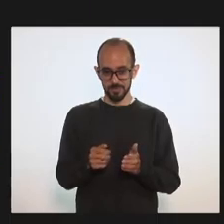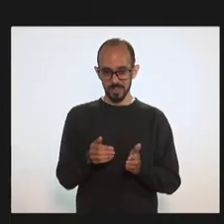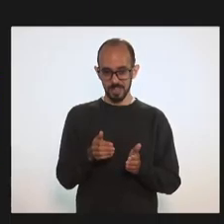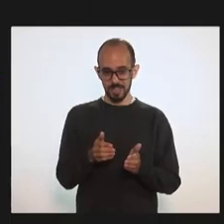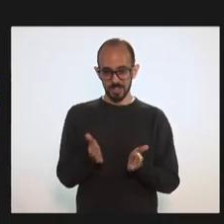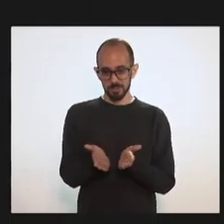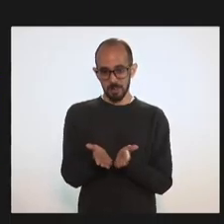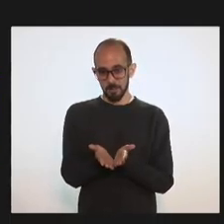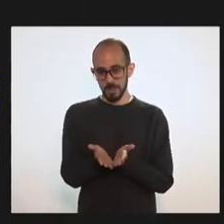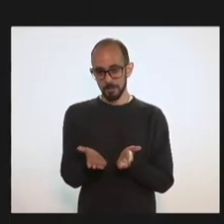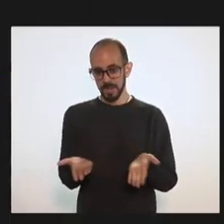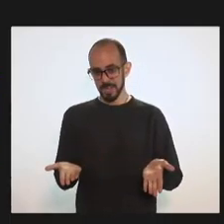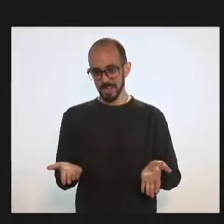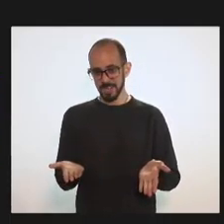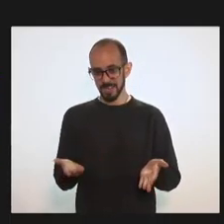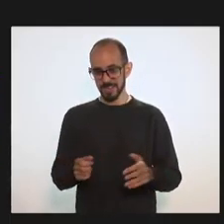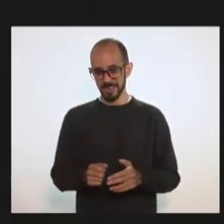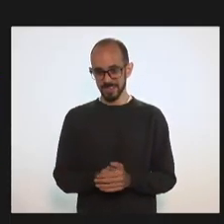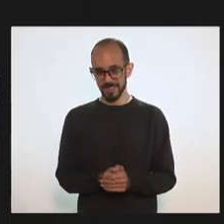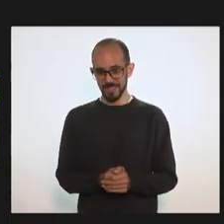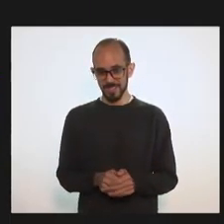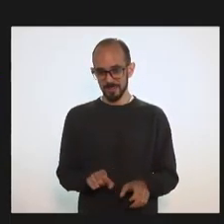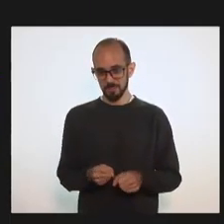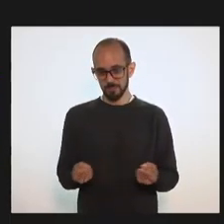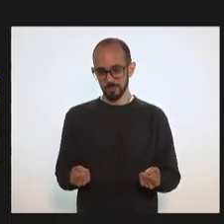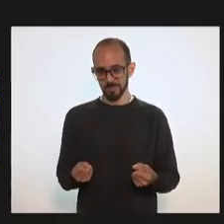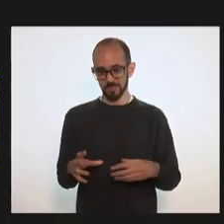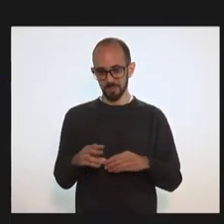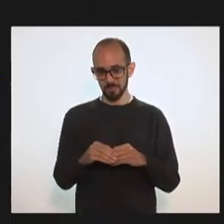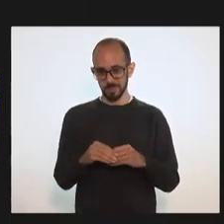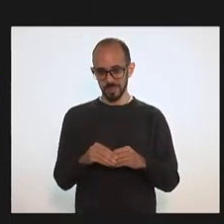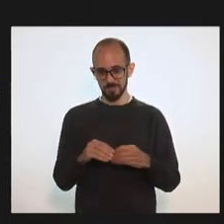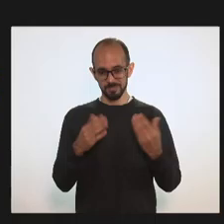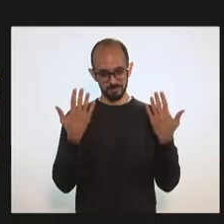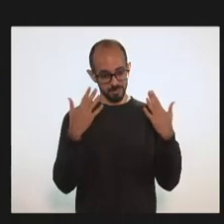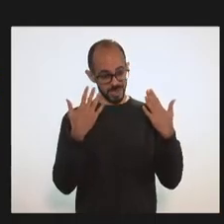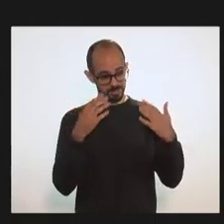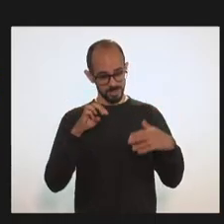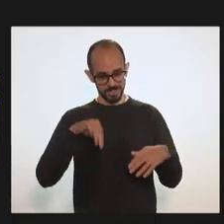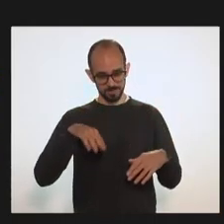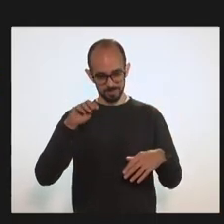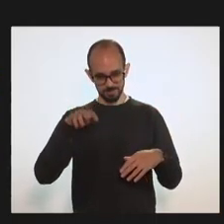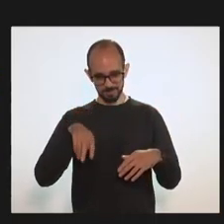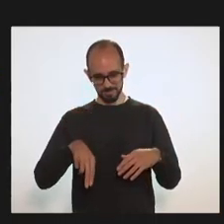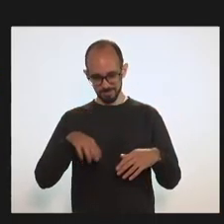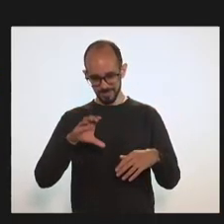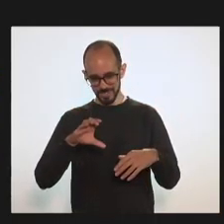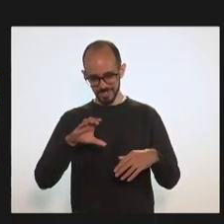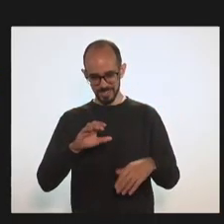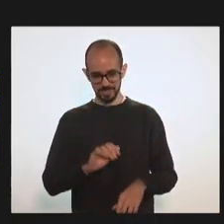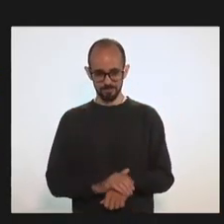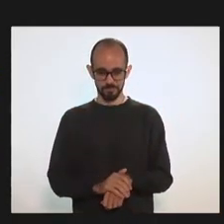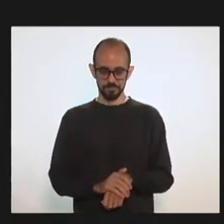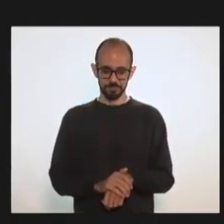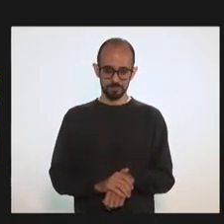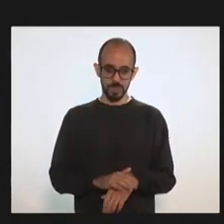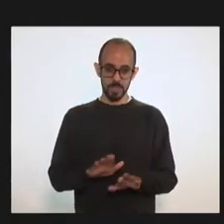do meritório projeto do professor Mink, que eu tive que cessar o companheiro Rosenberg. Você está correto.